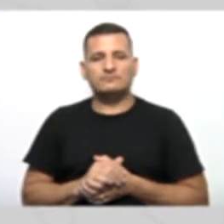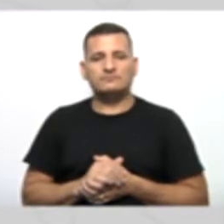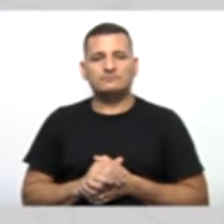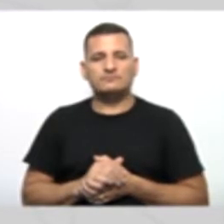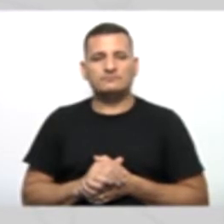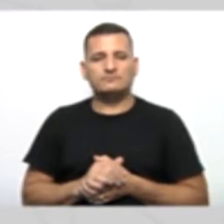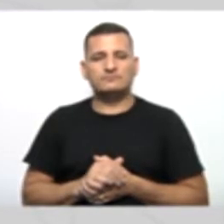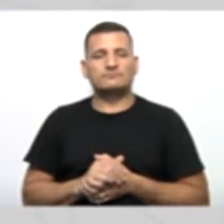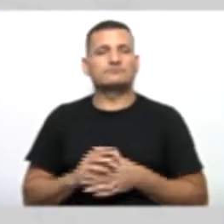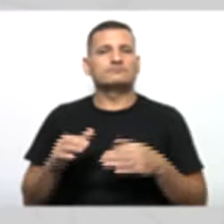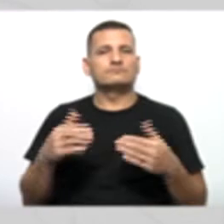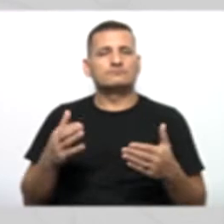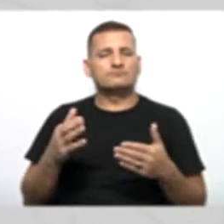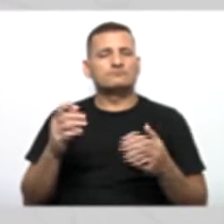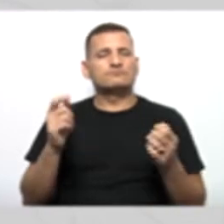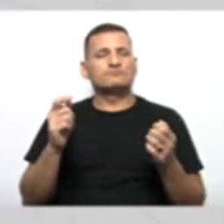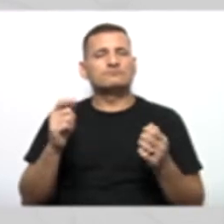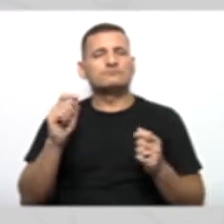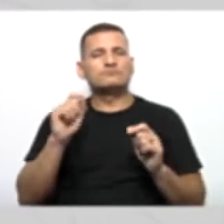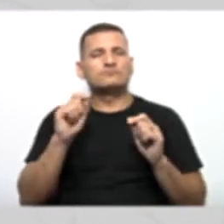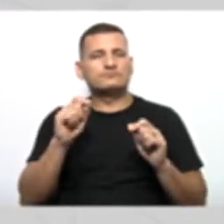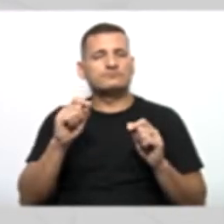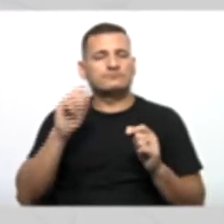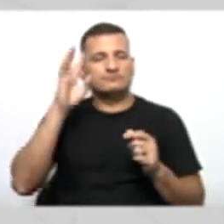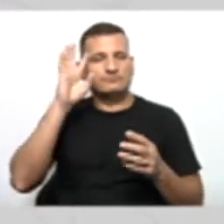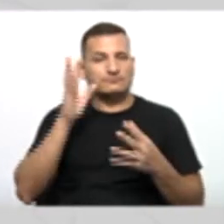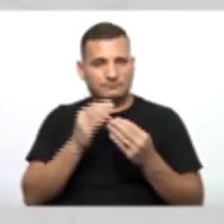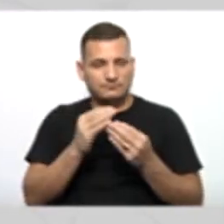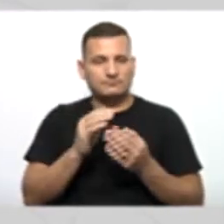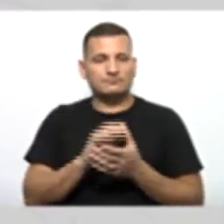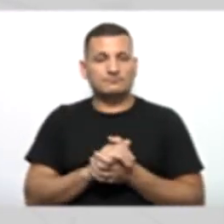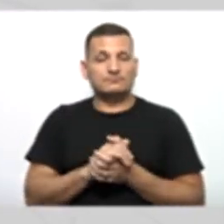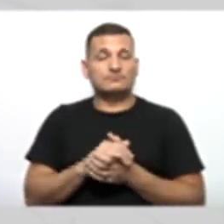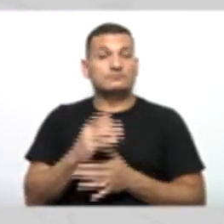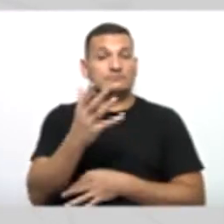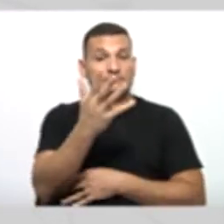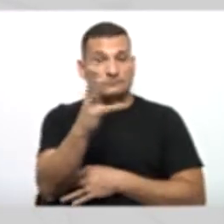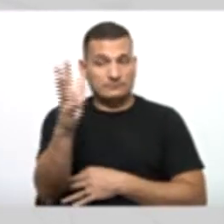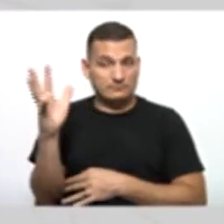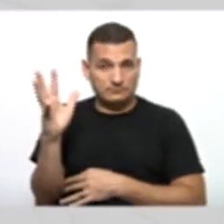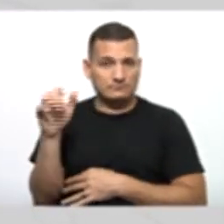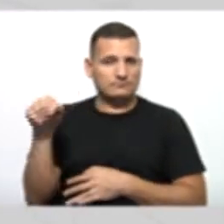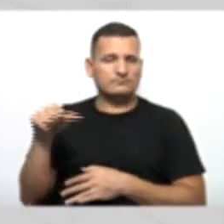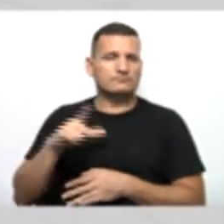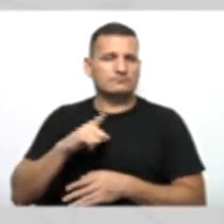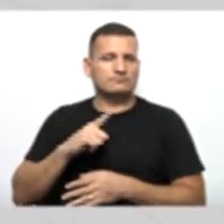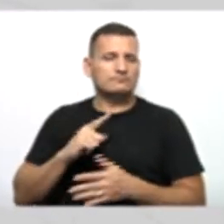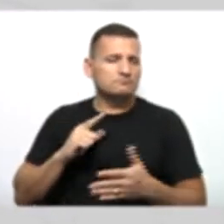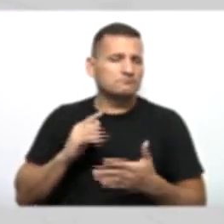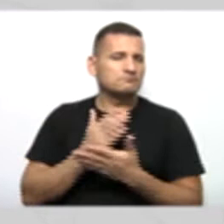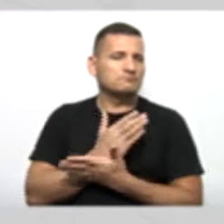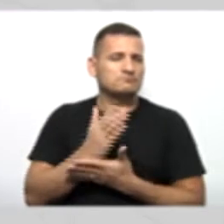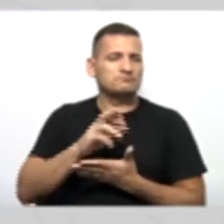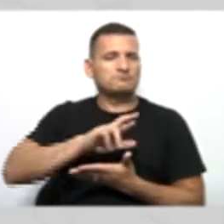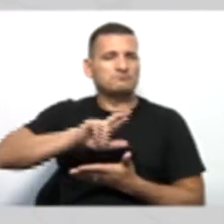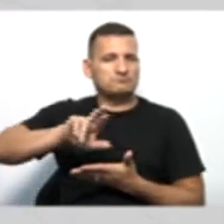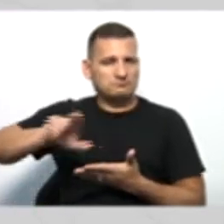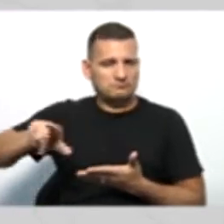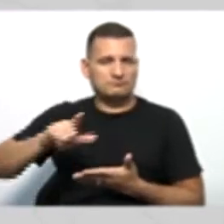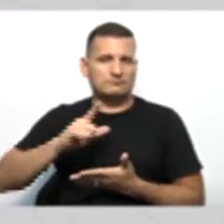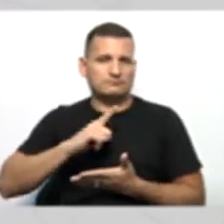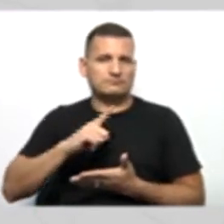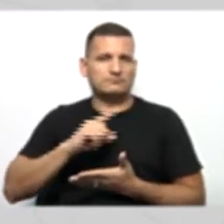Então, nós podemos concluir que na natureza existem algumas variáveis de degradação ambiental. Veja